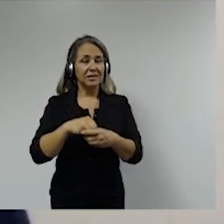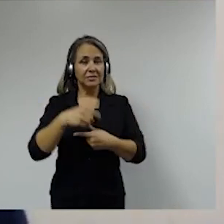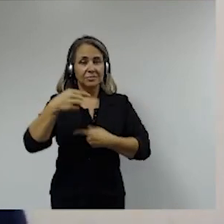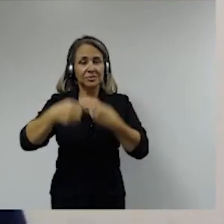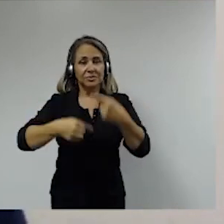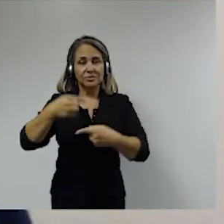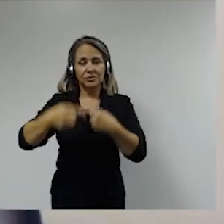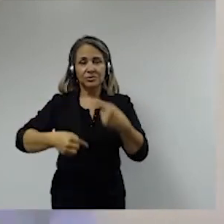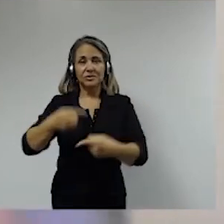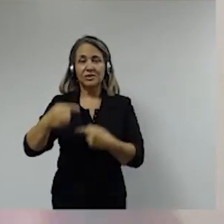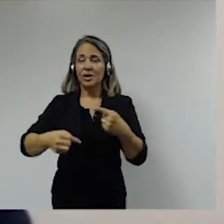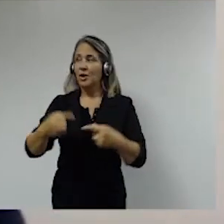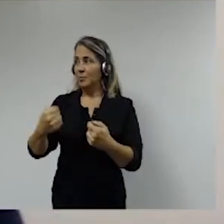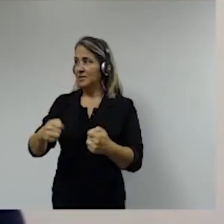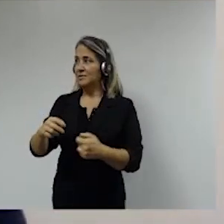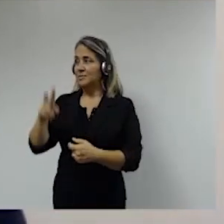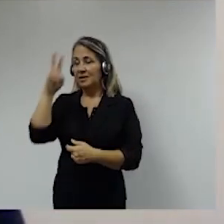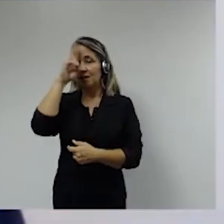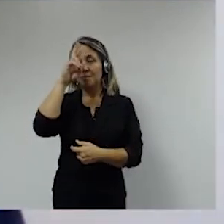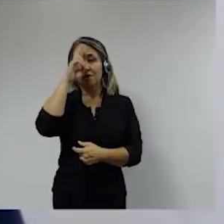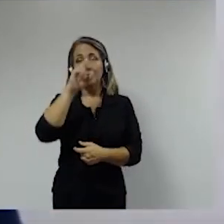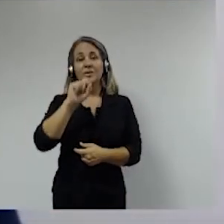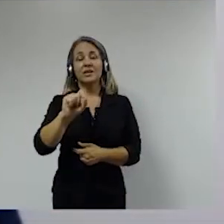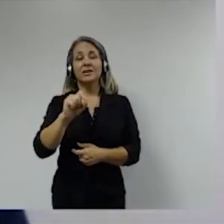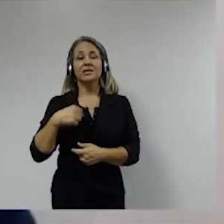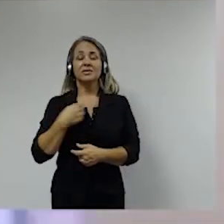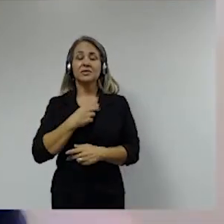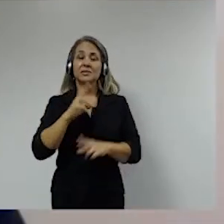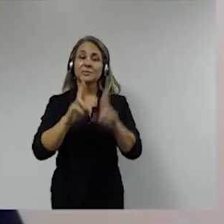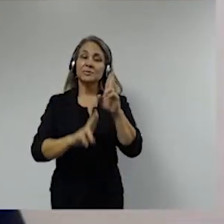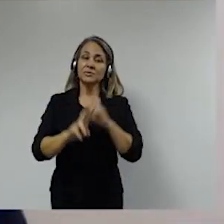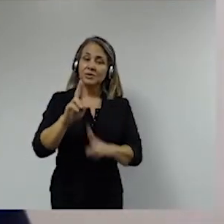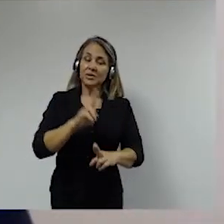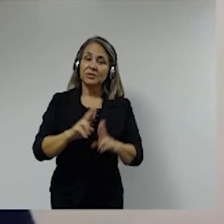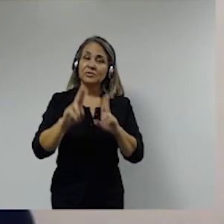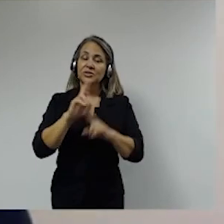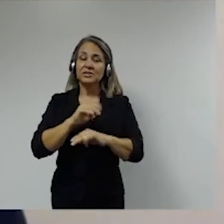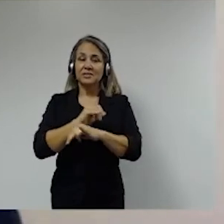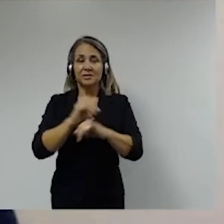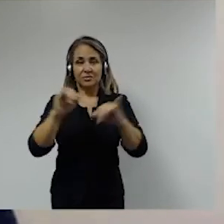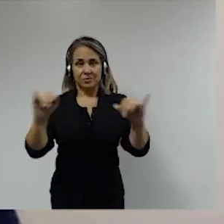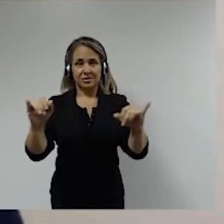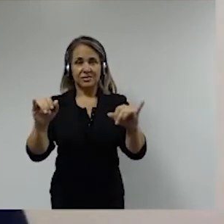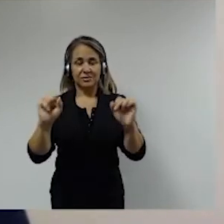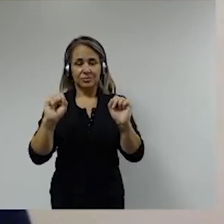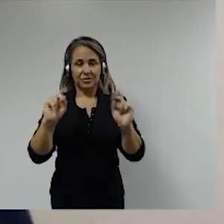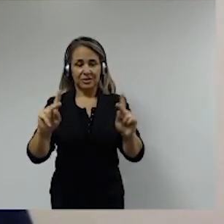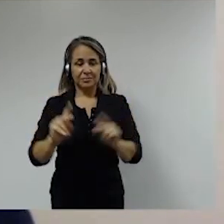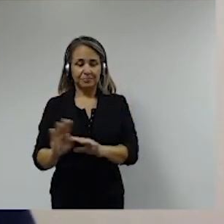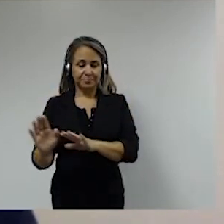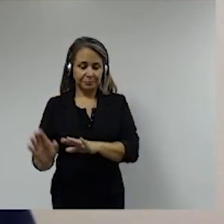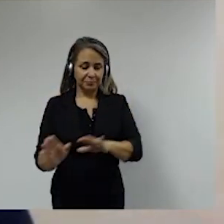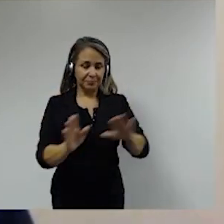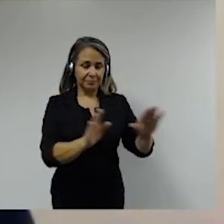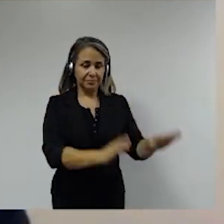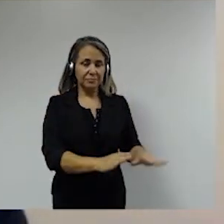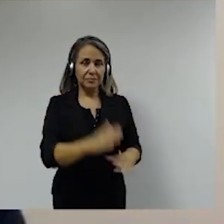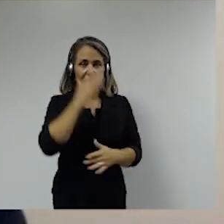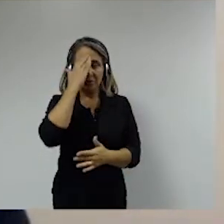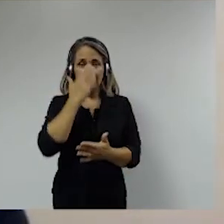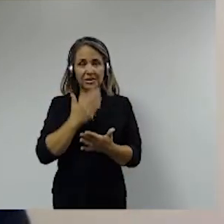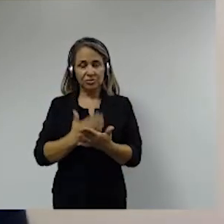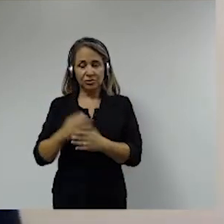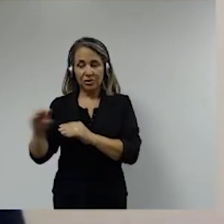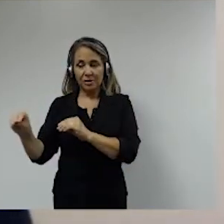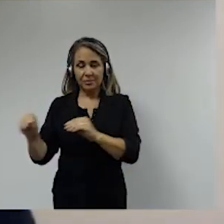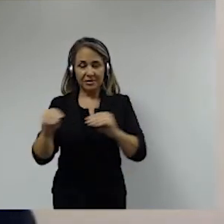discussão, centremos nossa ideia de que nós estamos utilizando essas expressões como sinônimas. Muito bem, eu creio que a